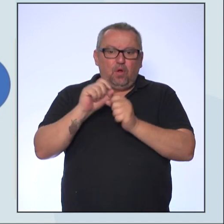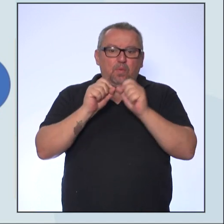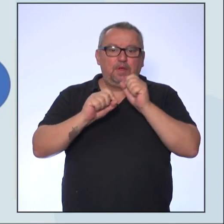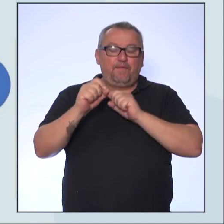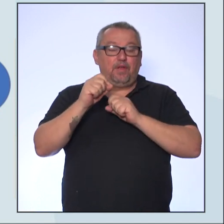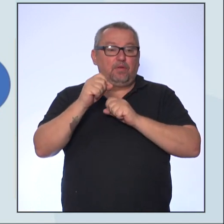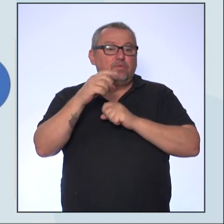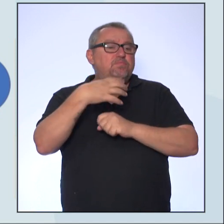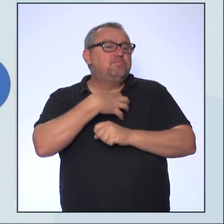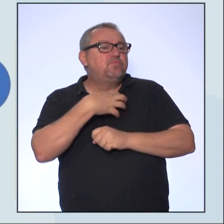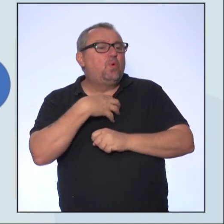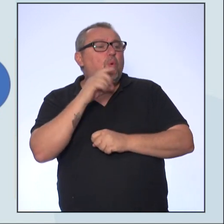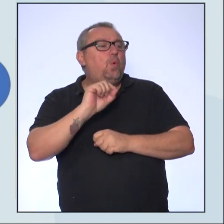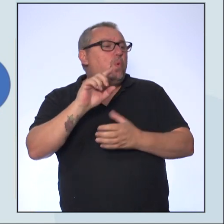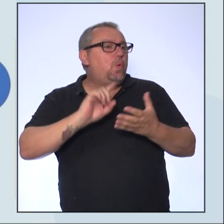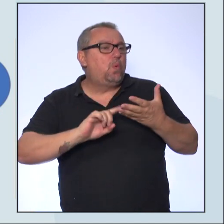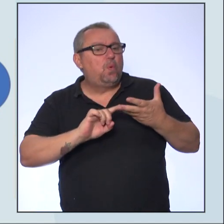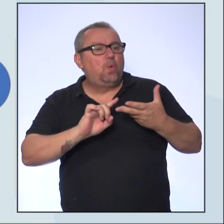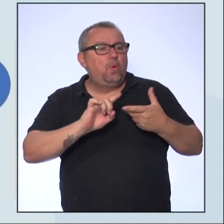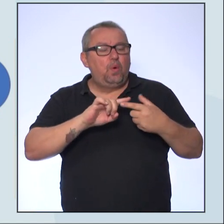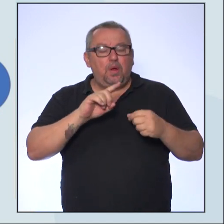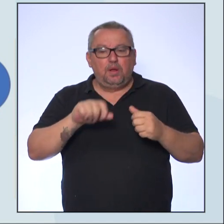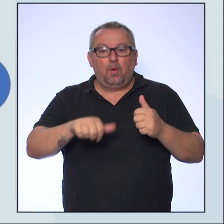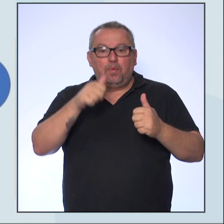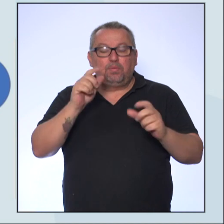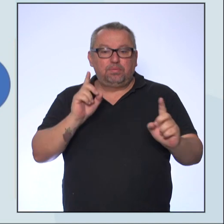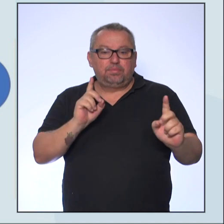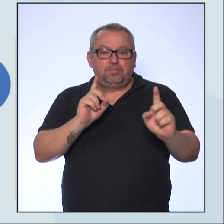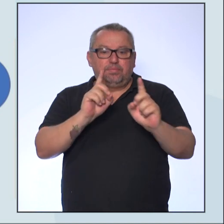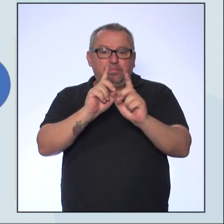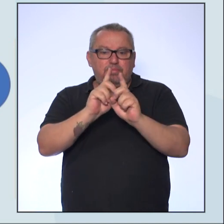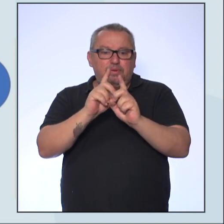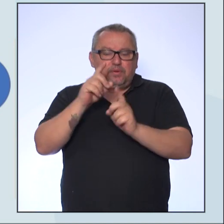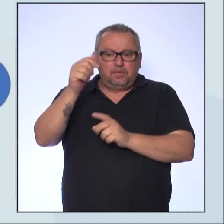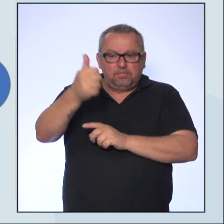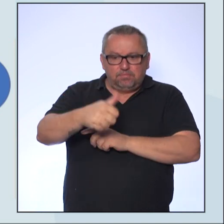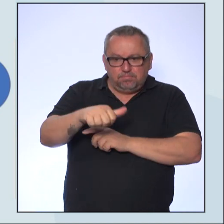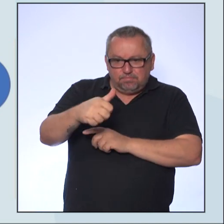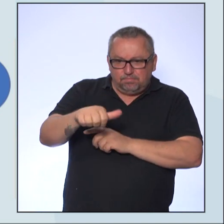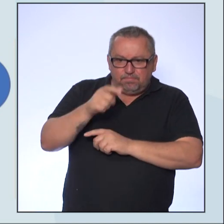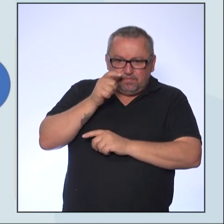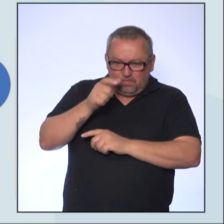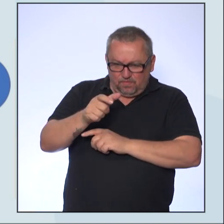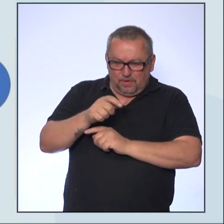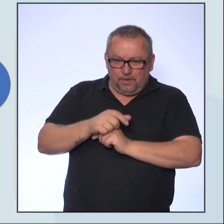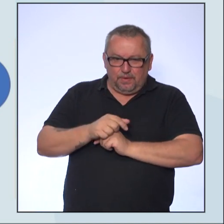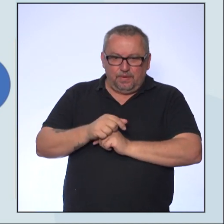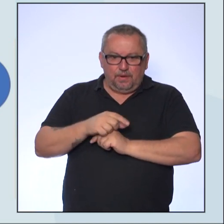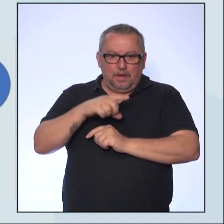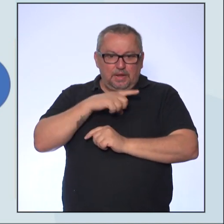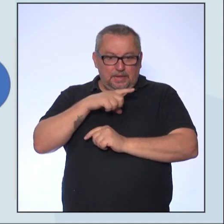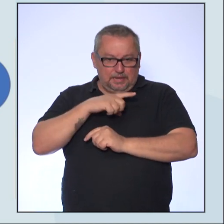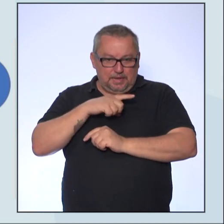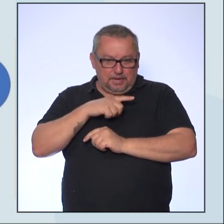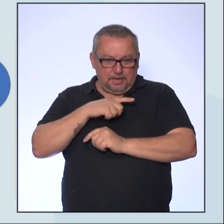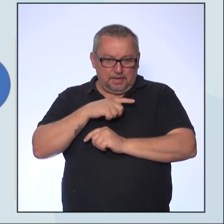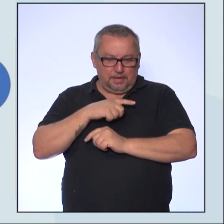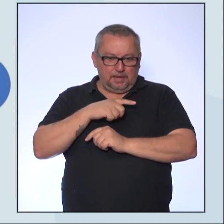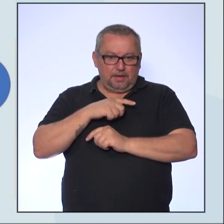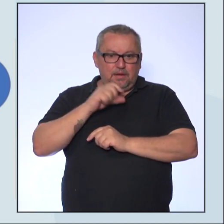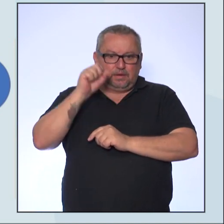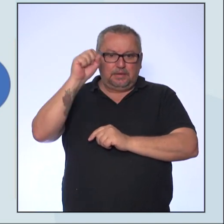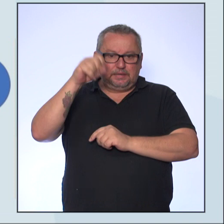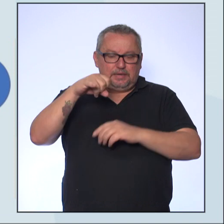sintomas. Aham. Então, no primeiro atendimento, analisa se ela tem os sintomas ou se ela não tem os sintomas. Bom, se ela tem os sintomas de coronavírus,